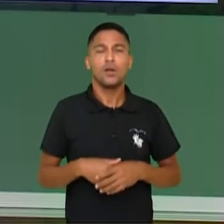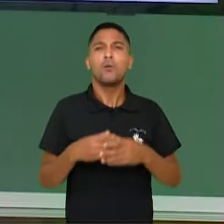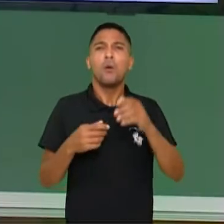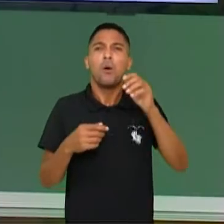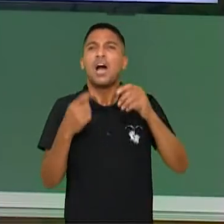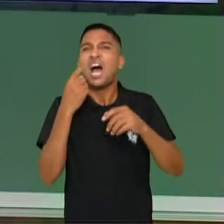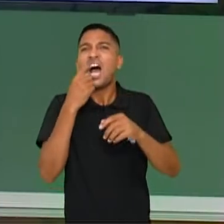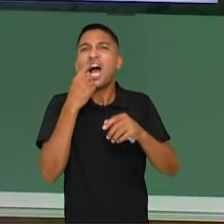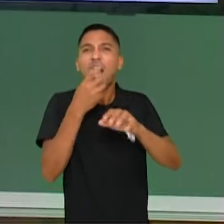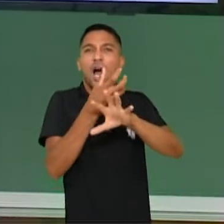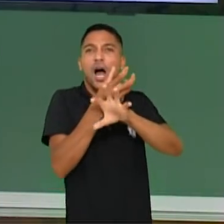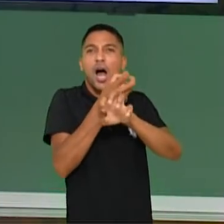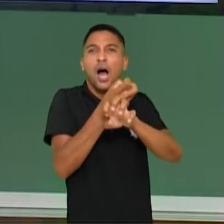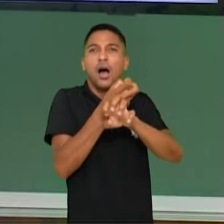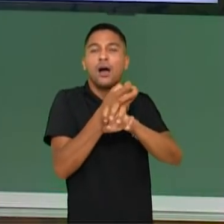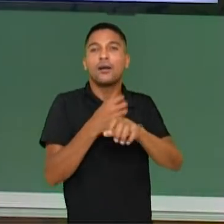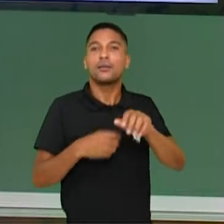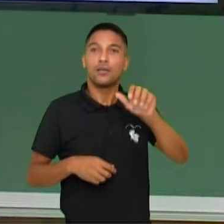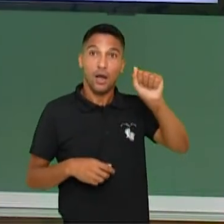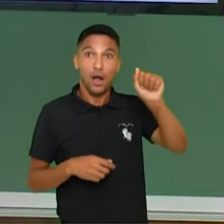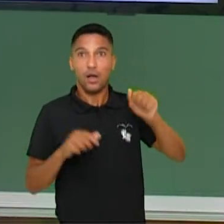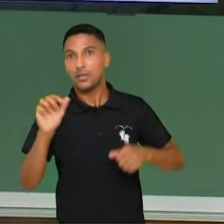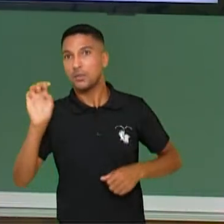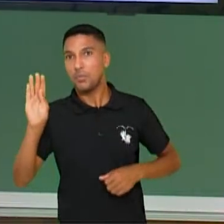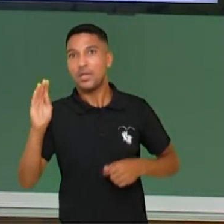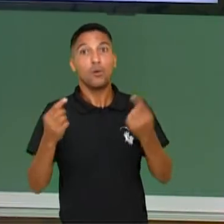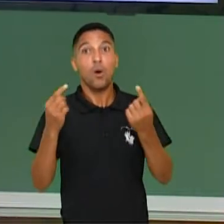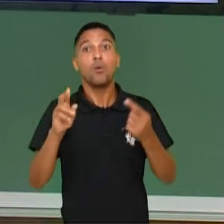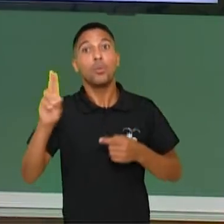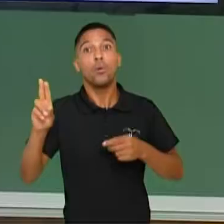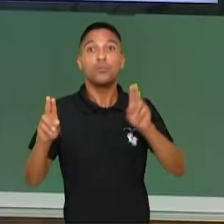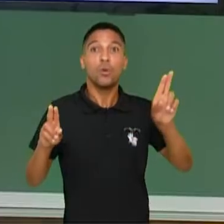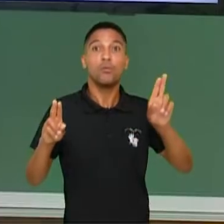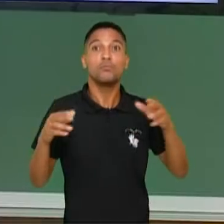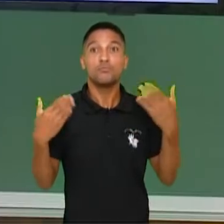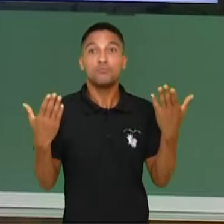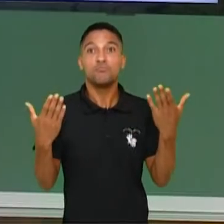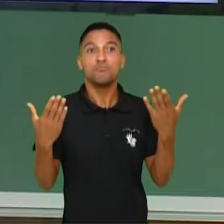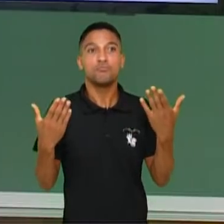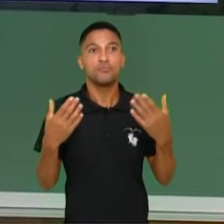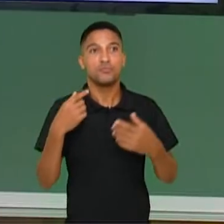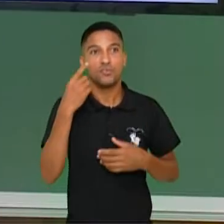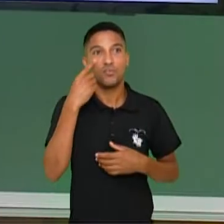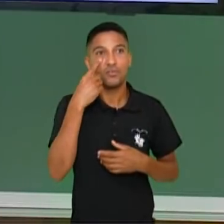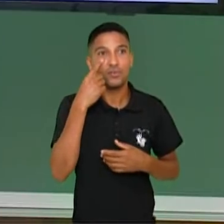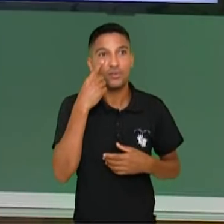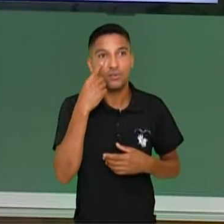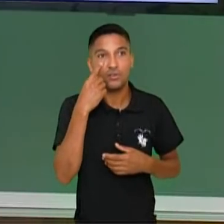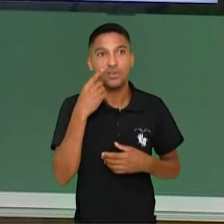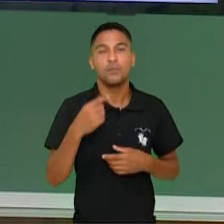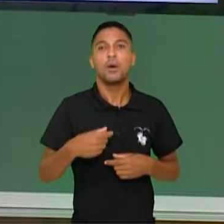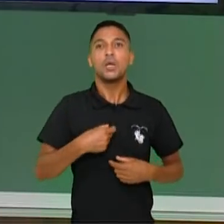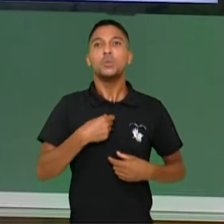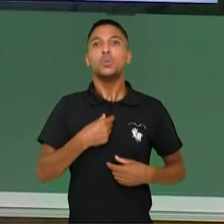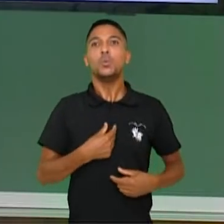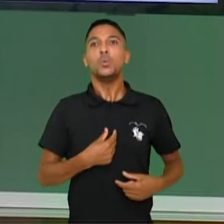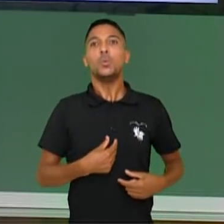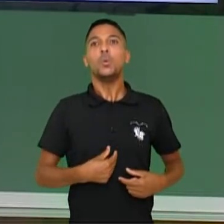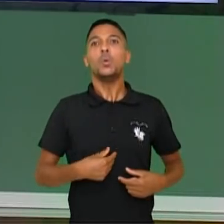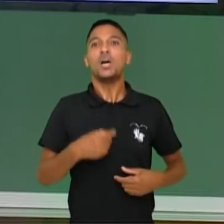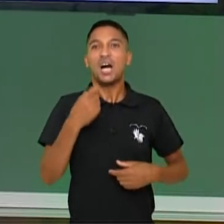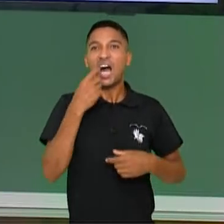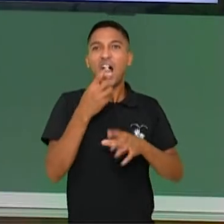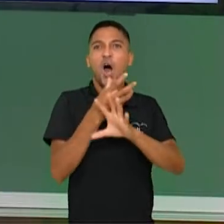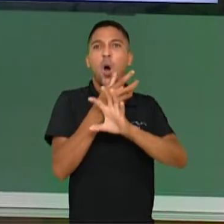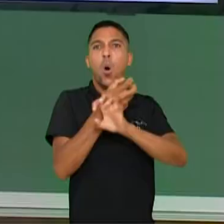e B? Então, ele quer saber o nome do osso que ele está indicando aqui com a bolinha laranja A. E qual é o osso que está indicando aqui com a